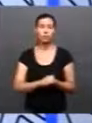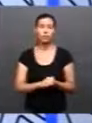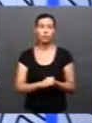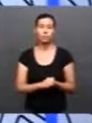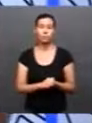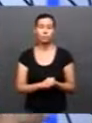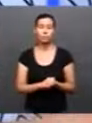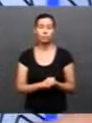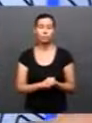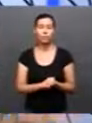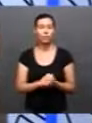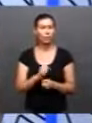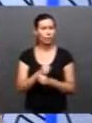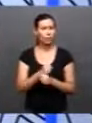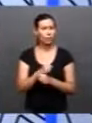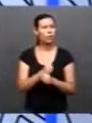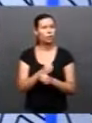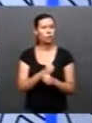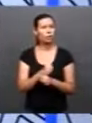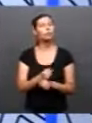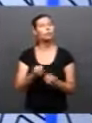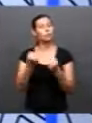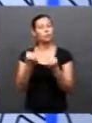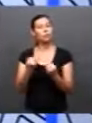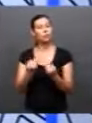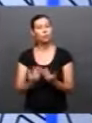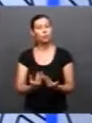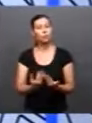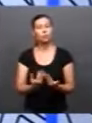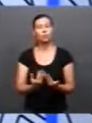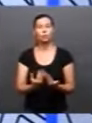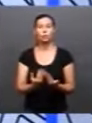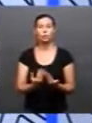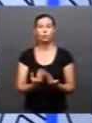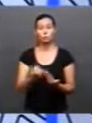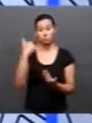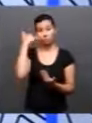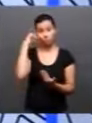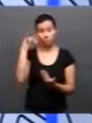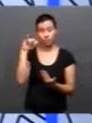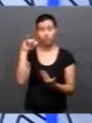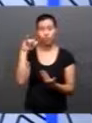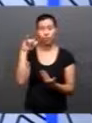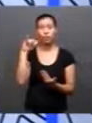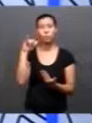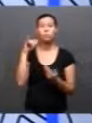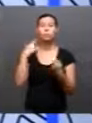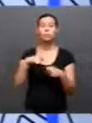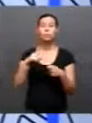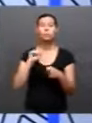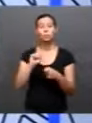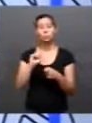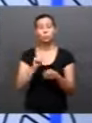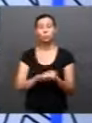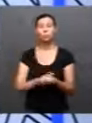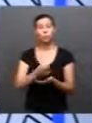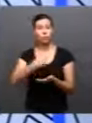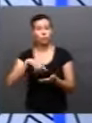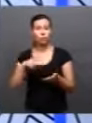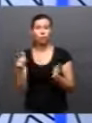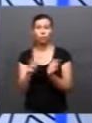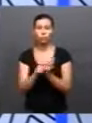meu fala que brinca que não é prevenção, porque na hora que descobri já tem um tumor, ele brinca muito com isso. Mas quanto tempo a gente ensina na televisão a